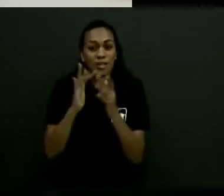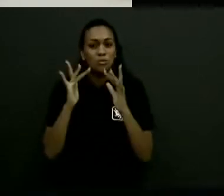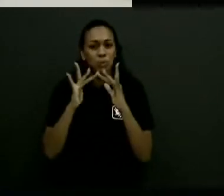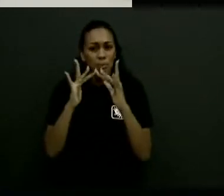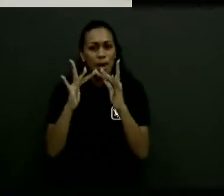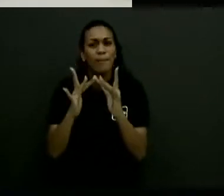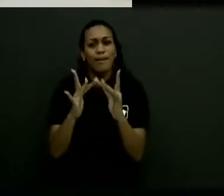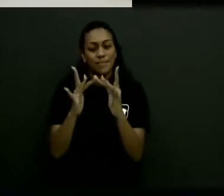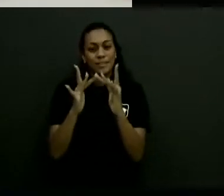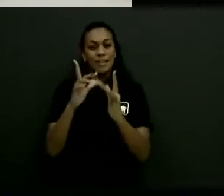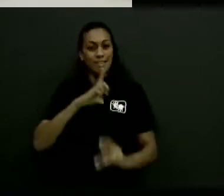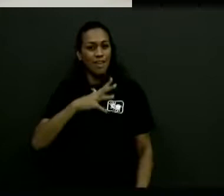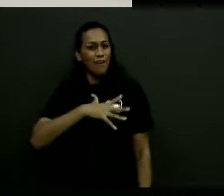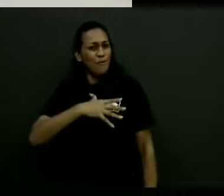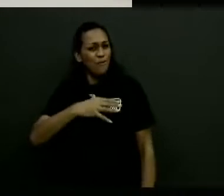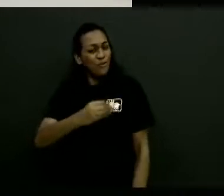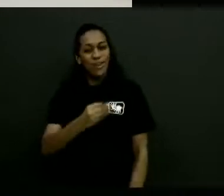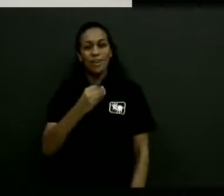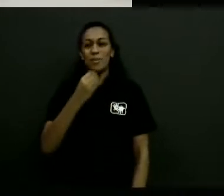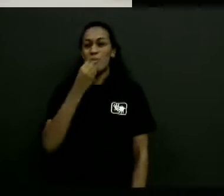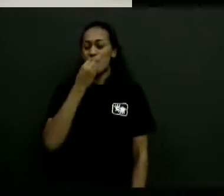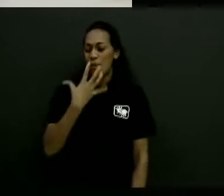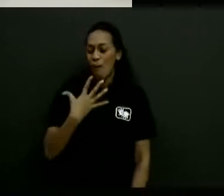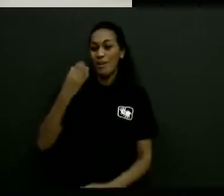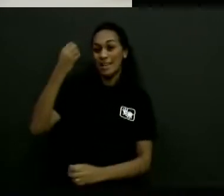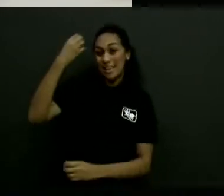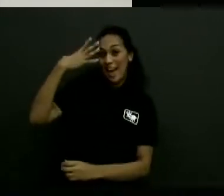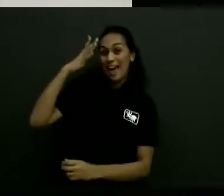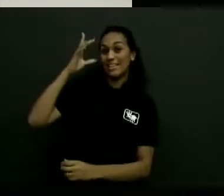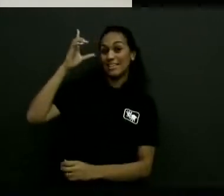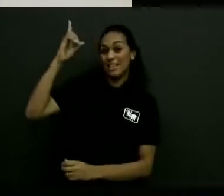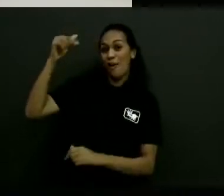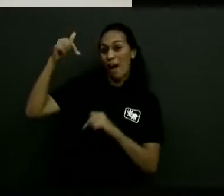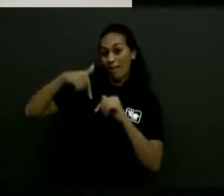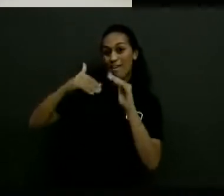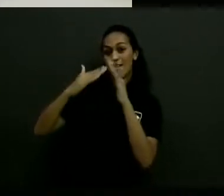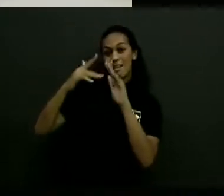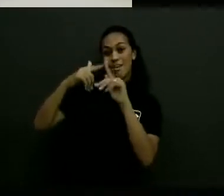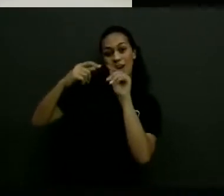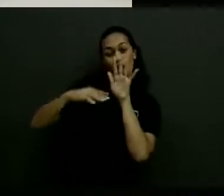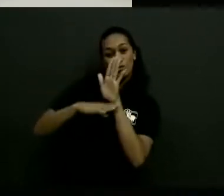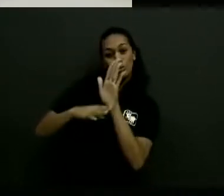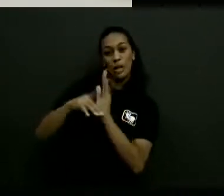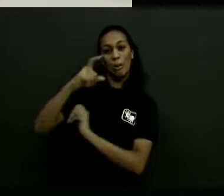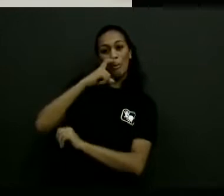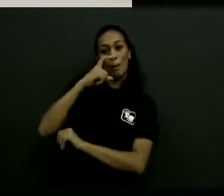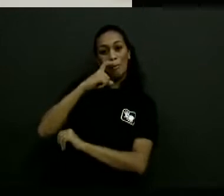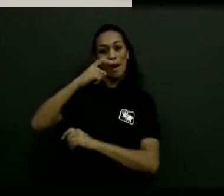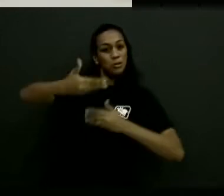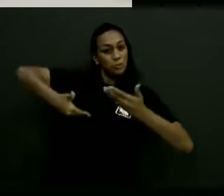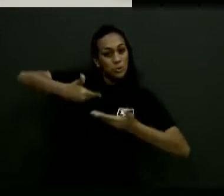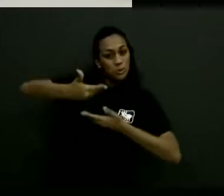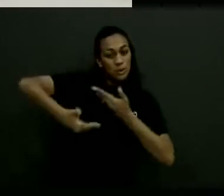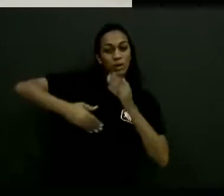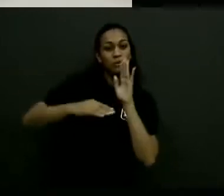relacionamento. Nós temos um filho lindo, graças a Deus, que está aí ajudando o pai em todo esse trabalho aí que está